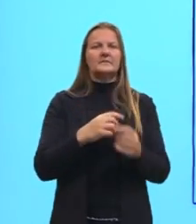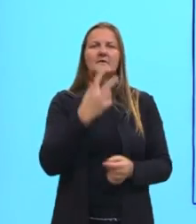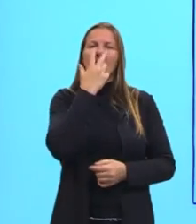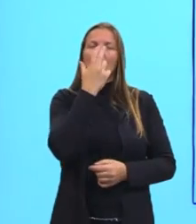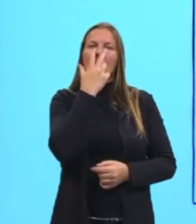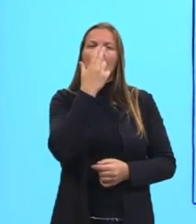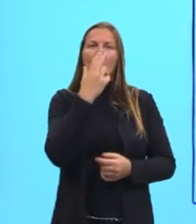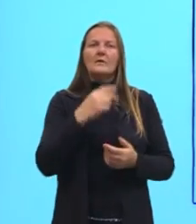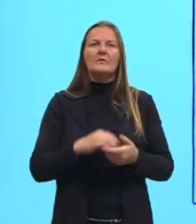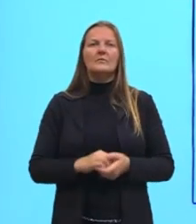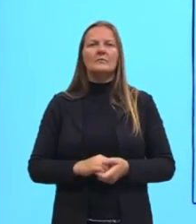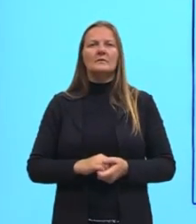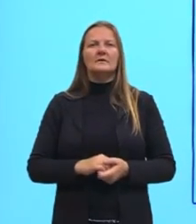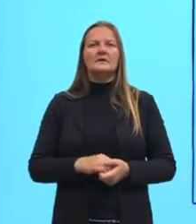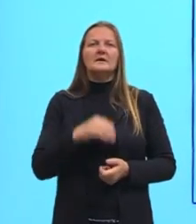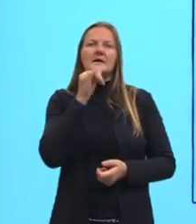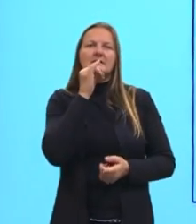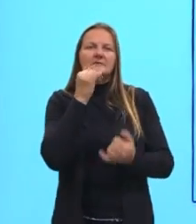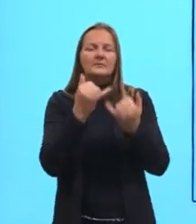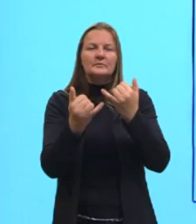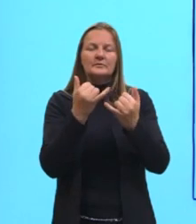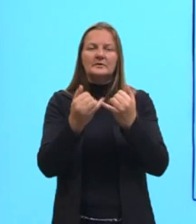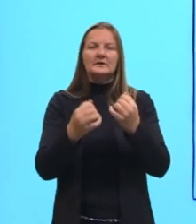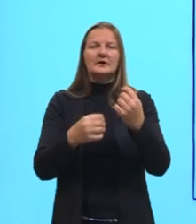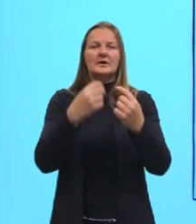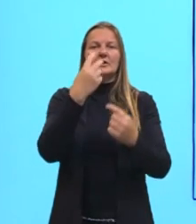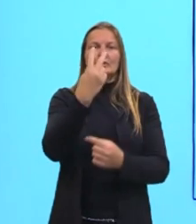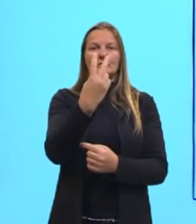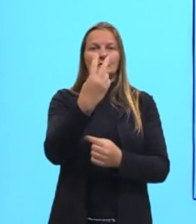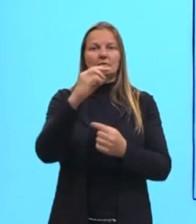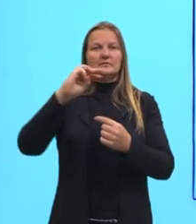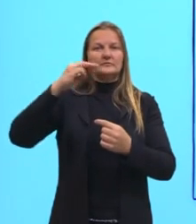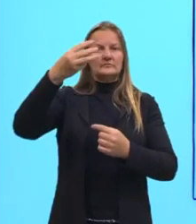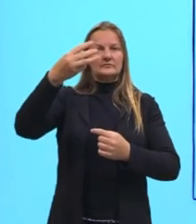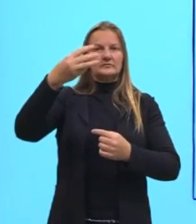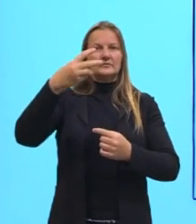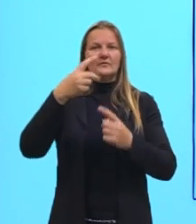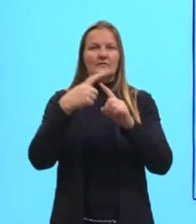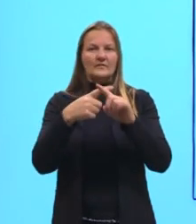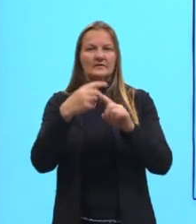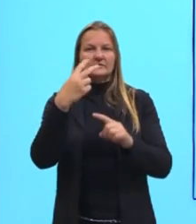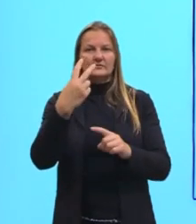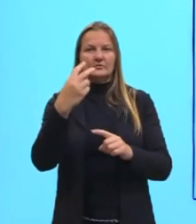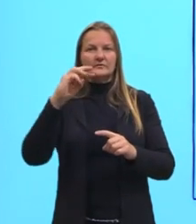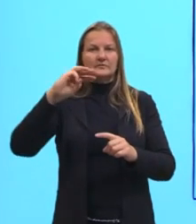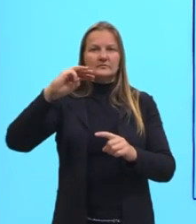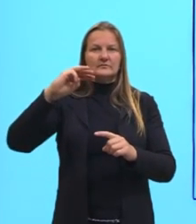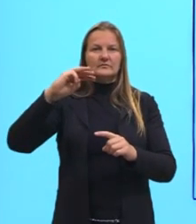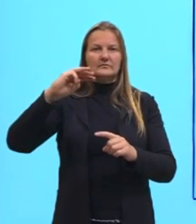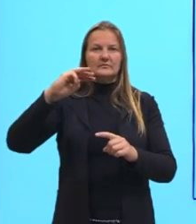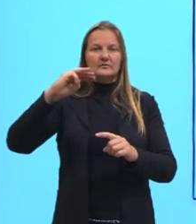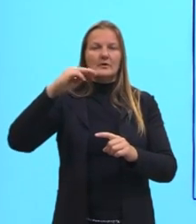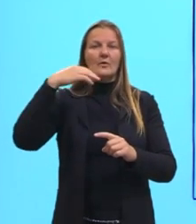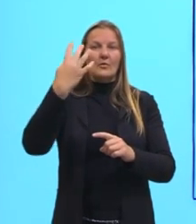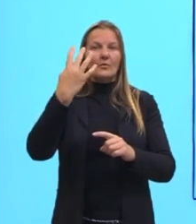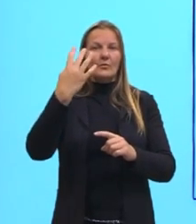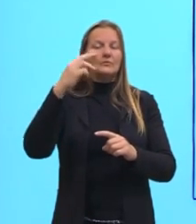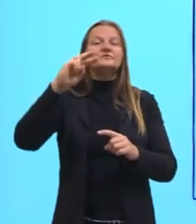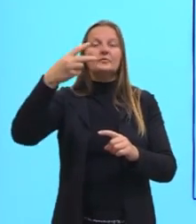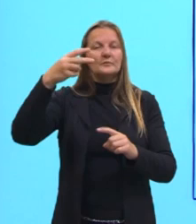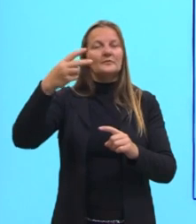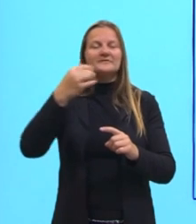Iguais por exemplo 2 elevado ao cubo vezes 2 elevado ao quadrado